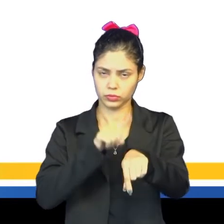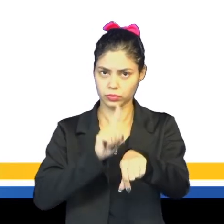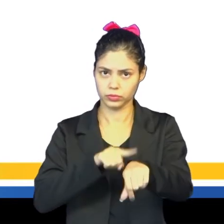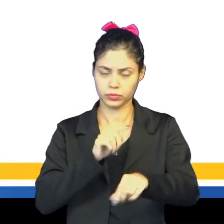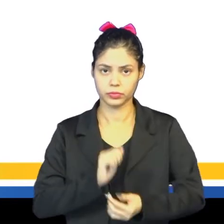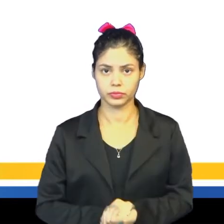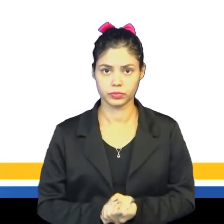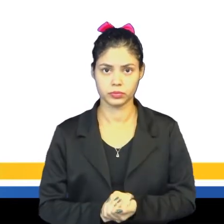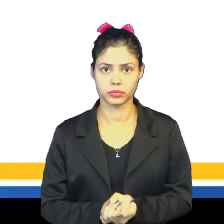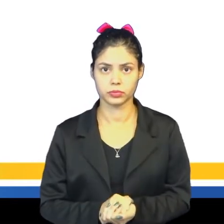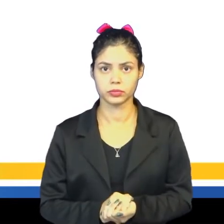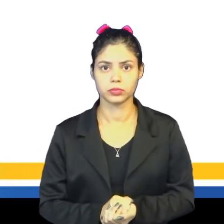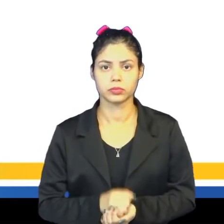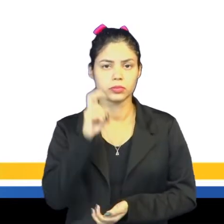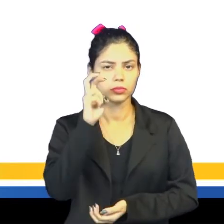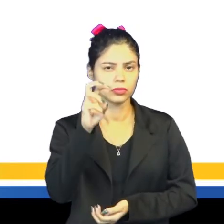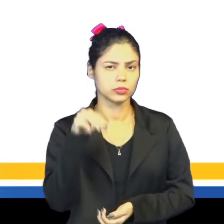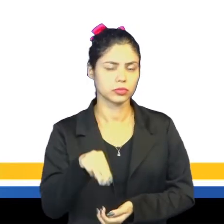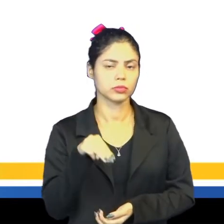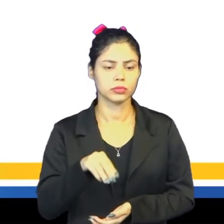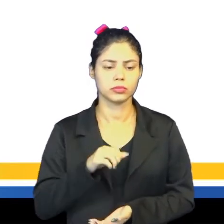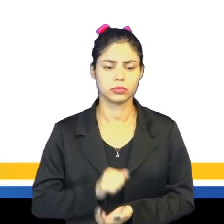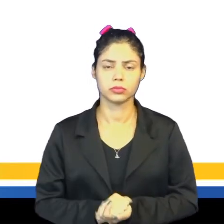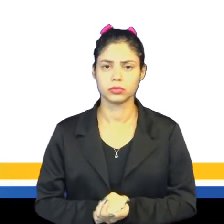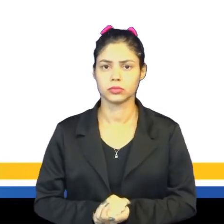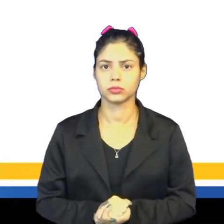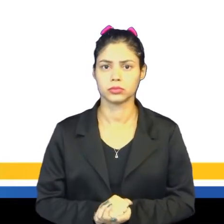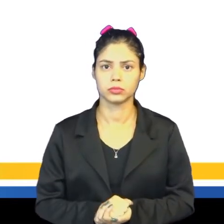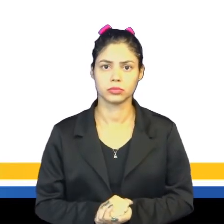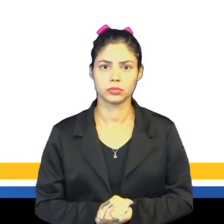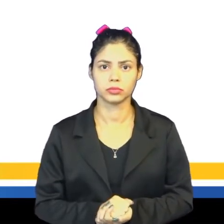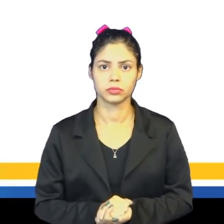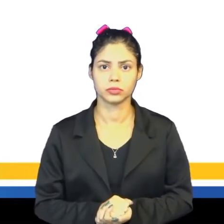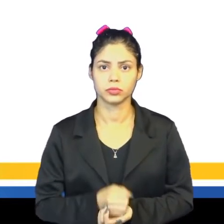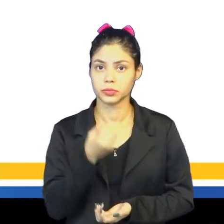tempo para 5 minutos. Tudo bem?